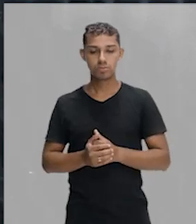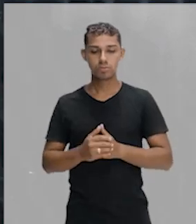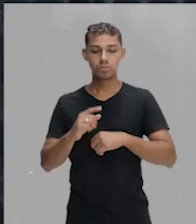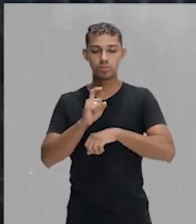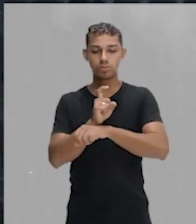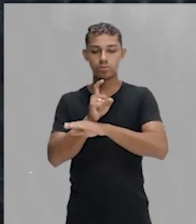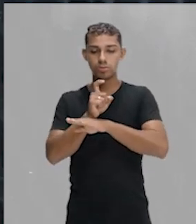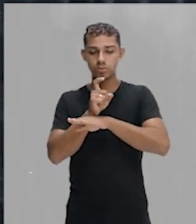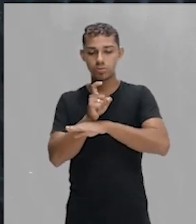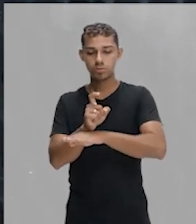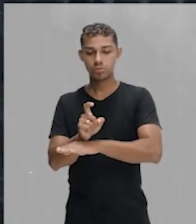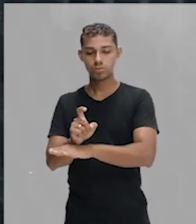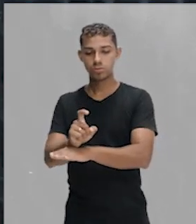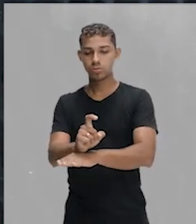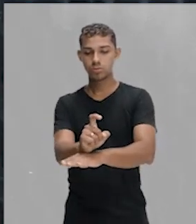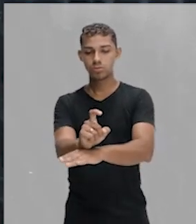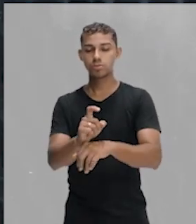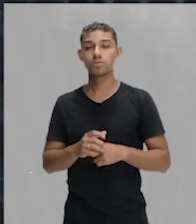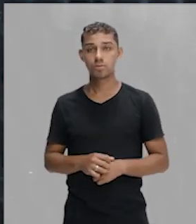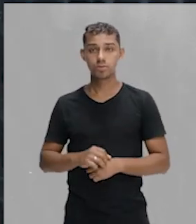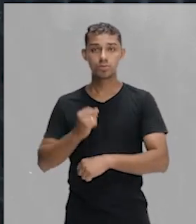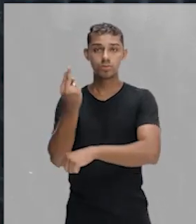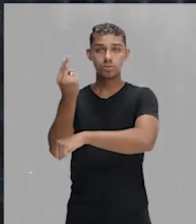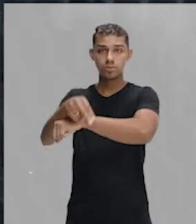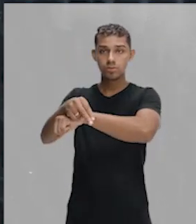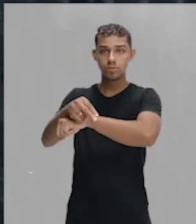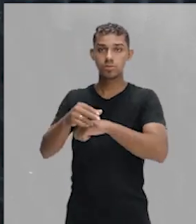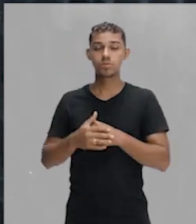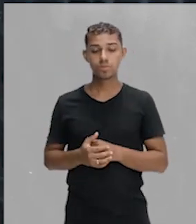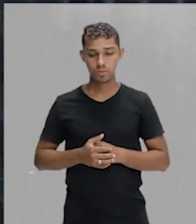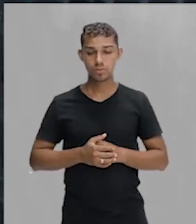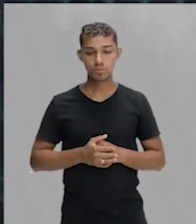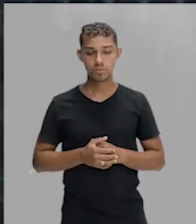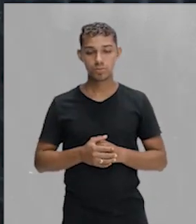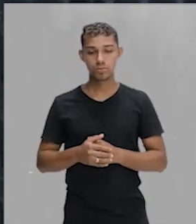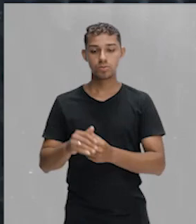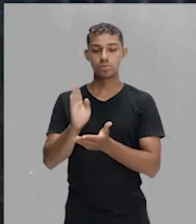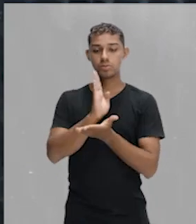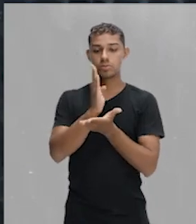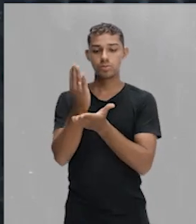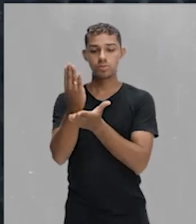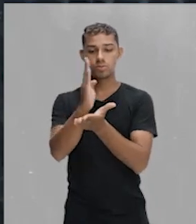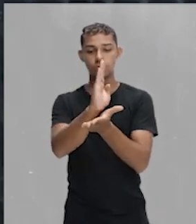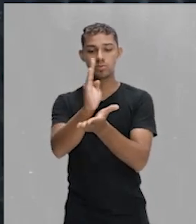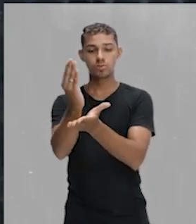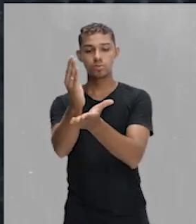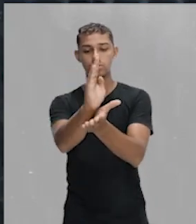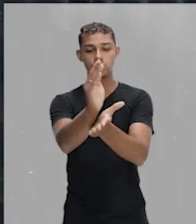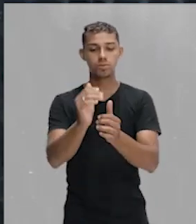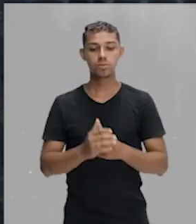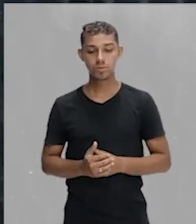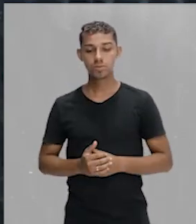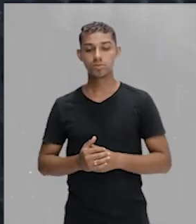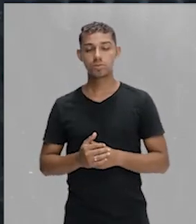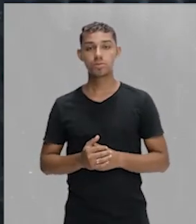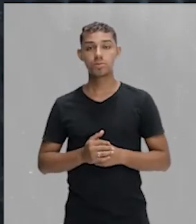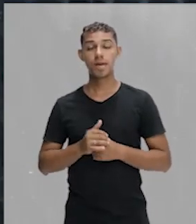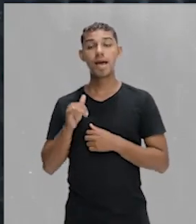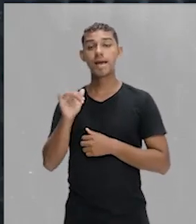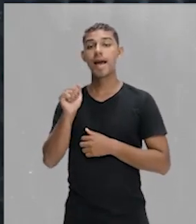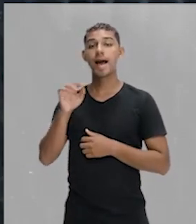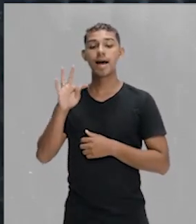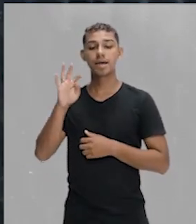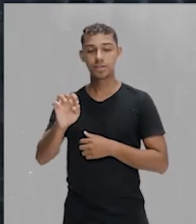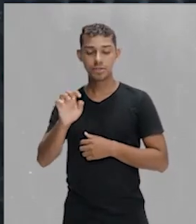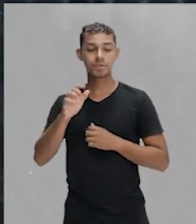táxi, tranvia, trem, veleiro e iate, certo? Então, esses são os